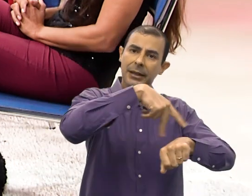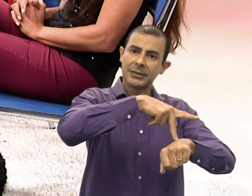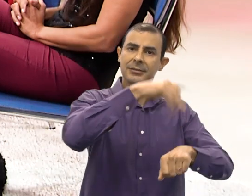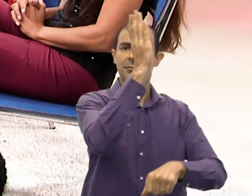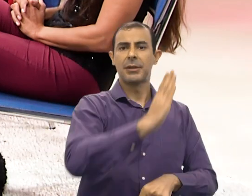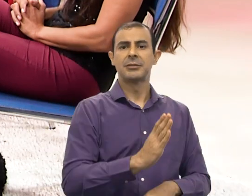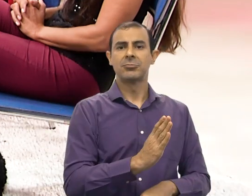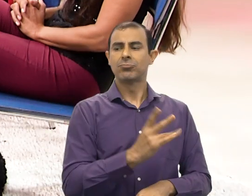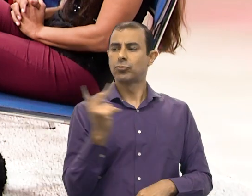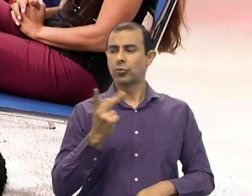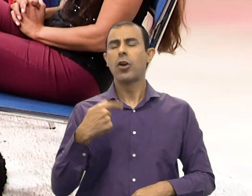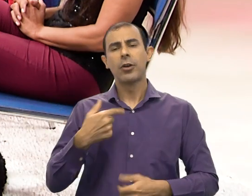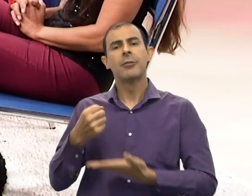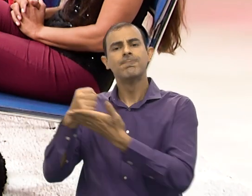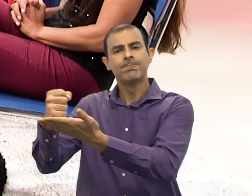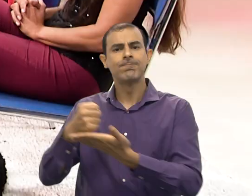contribuir,